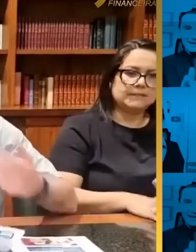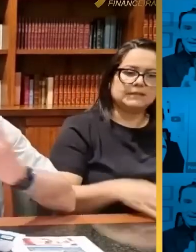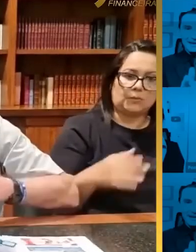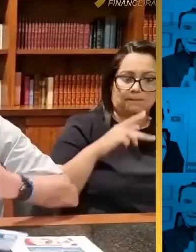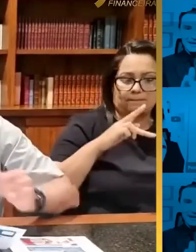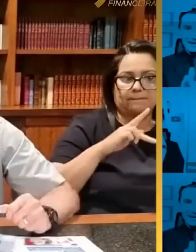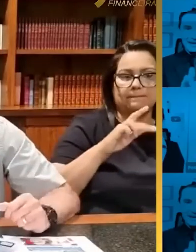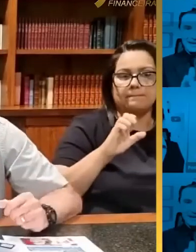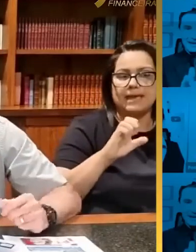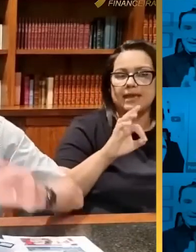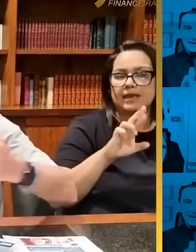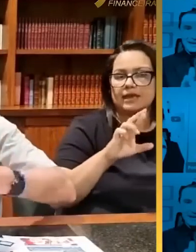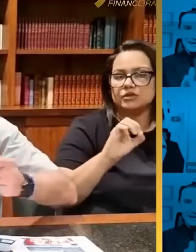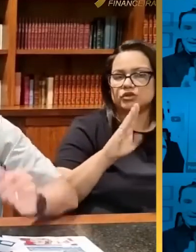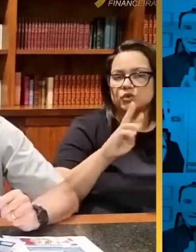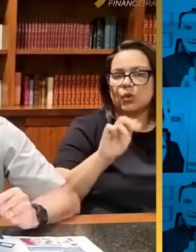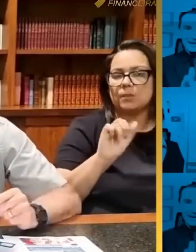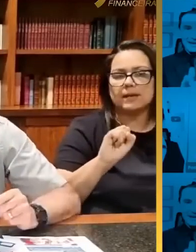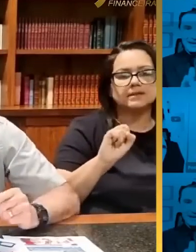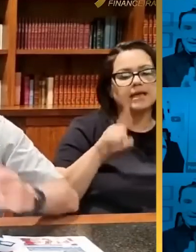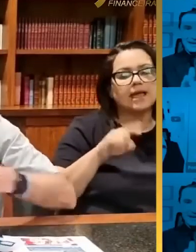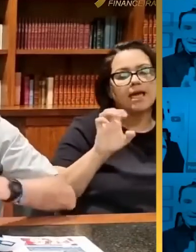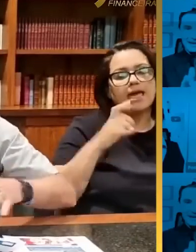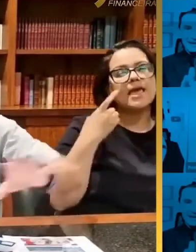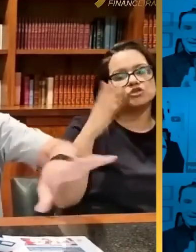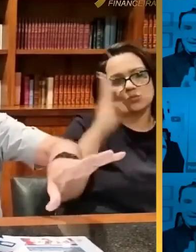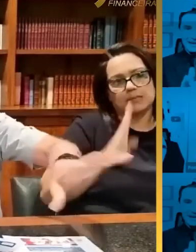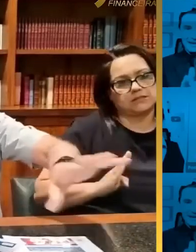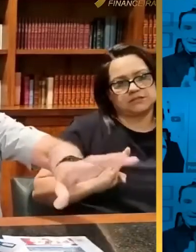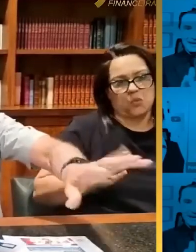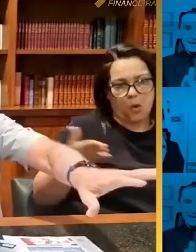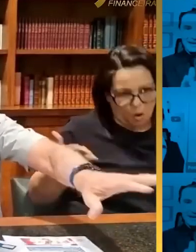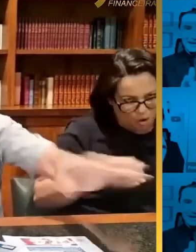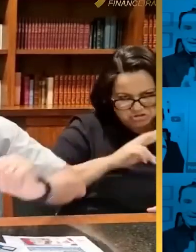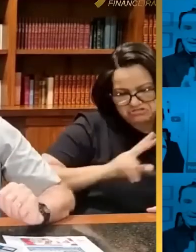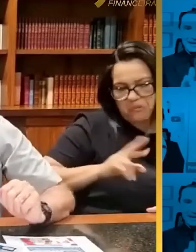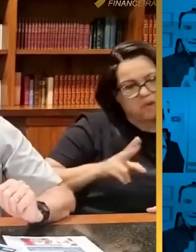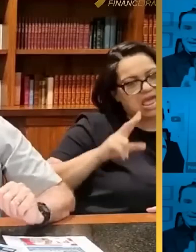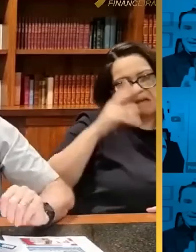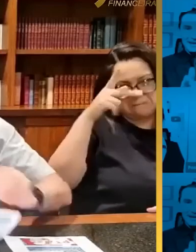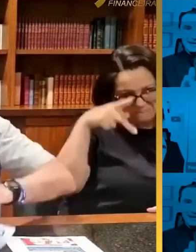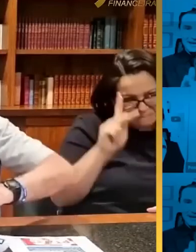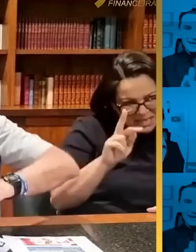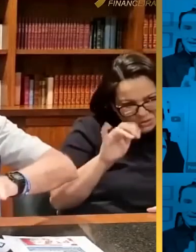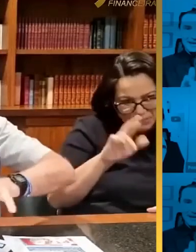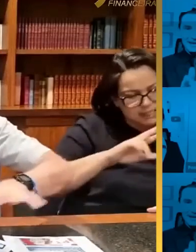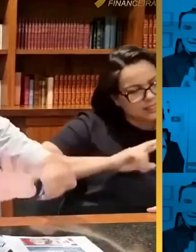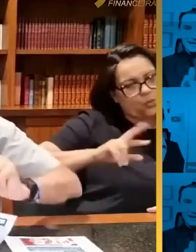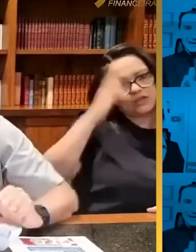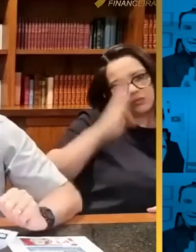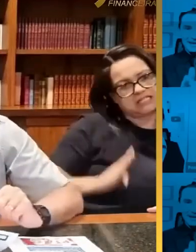né, na minha concepção, ela foi do Brasil, né? Atualmente são dos seus funcionários e